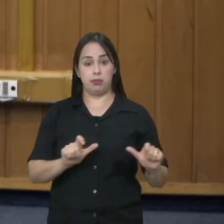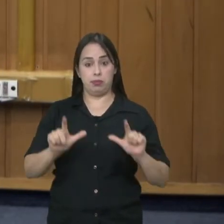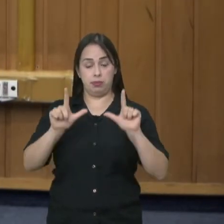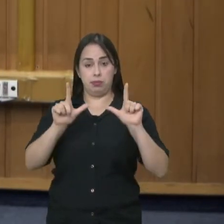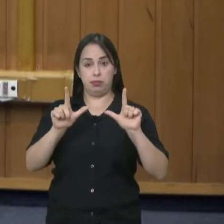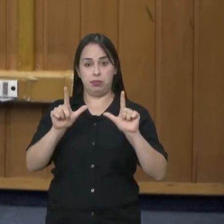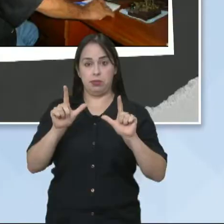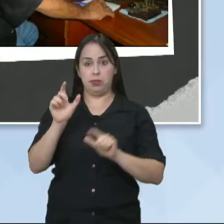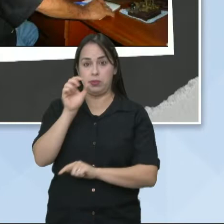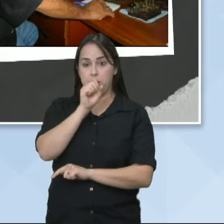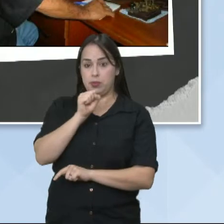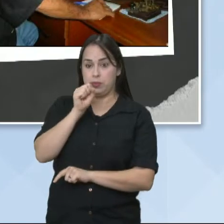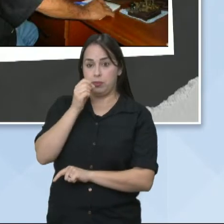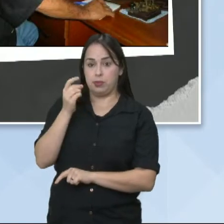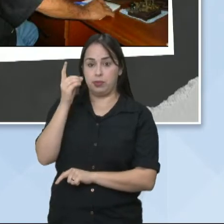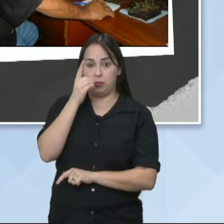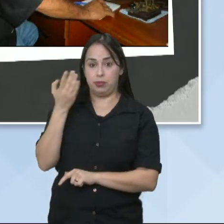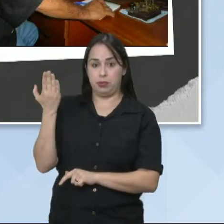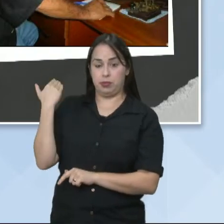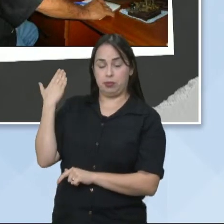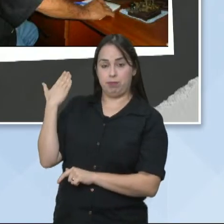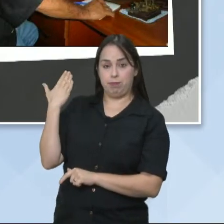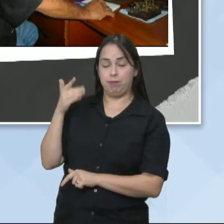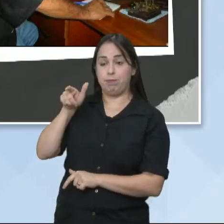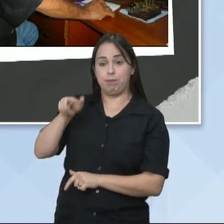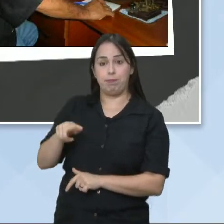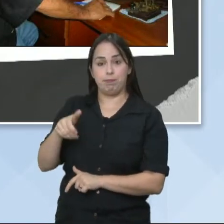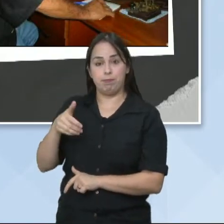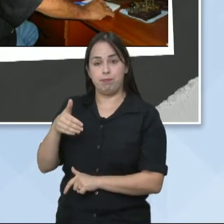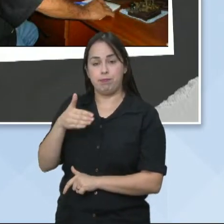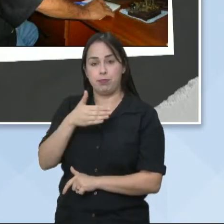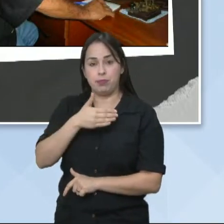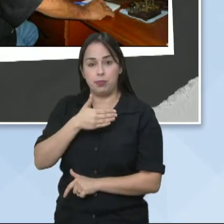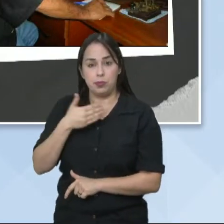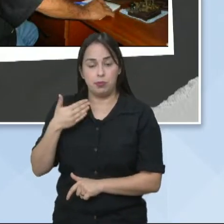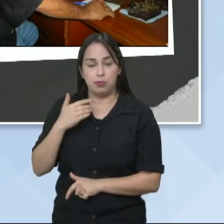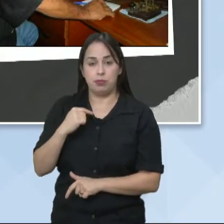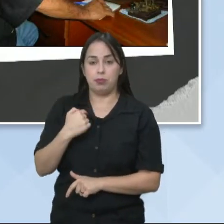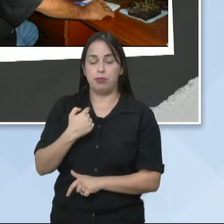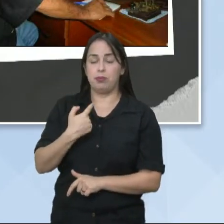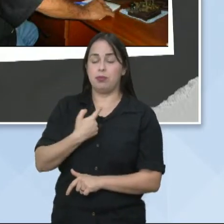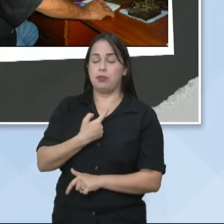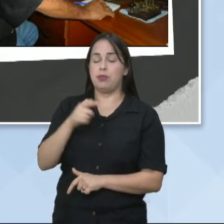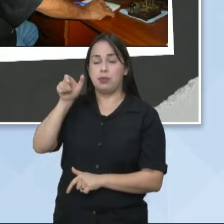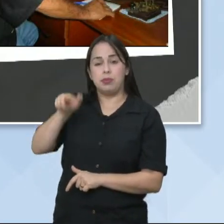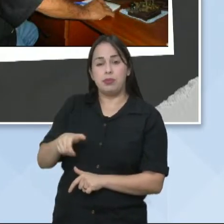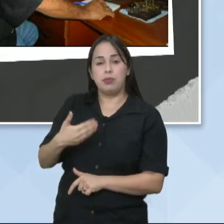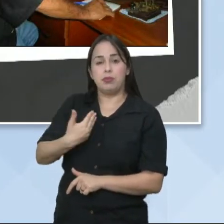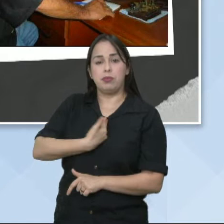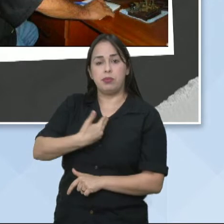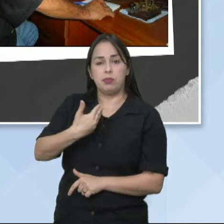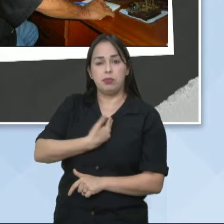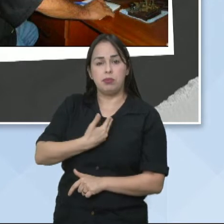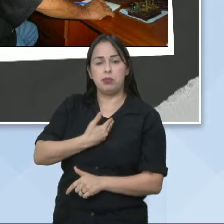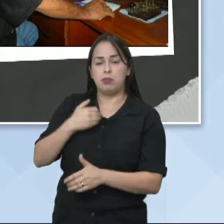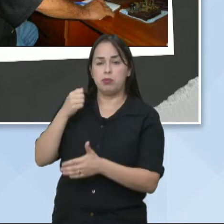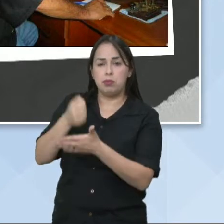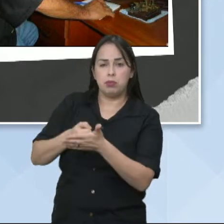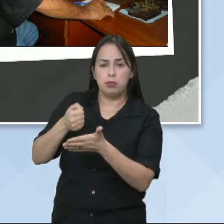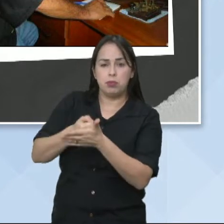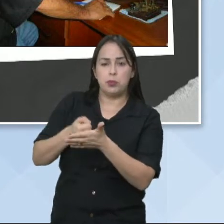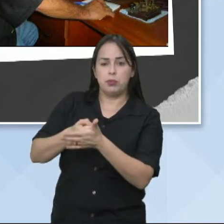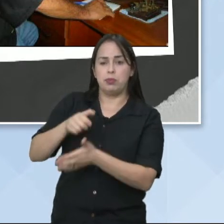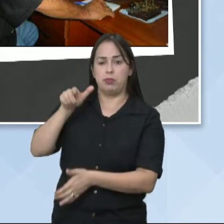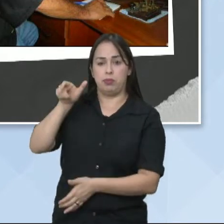Neste final de semana, nós despedimos de um grande amigo e companheiro de luta, Luiz Augusto